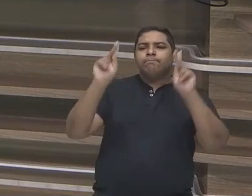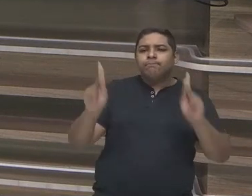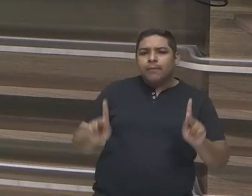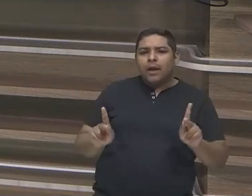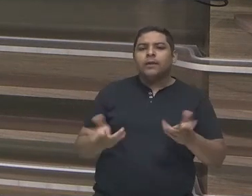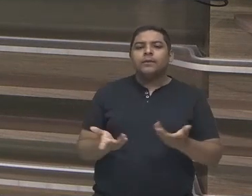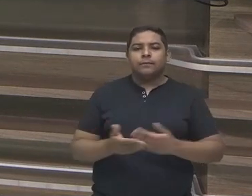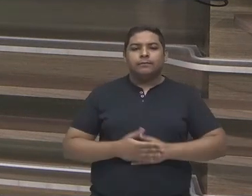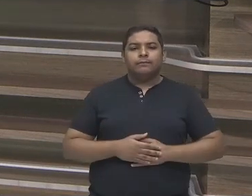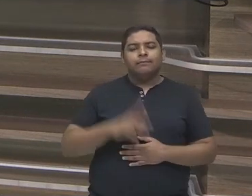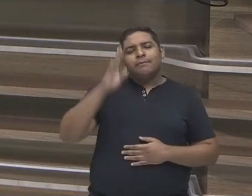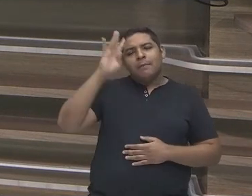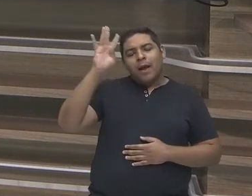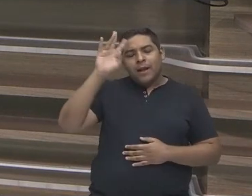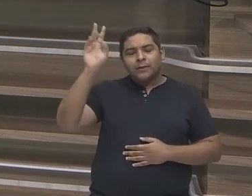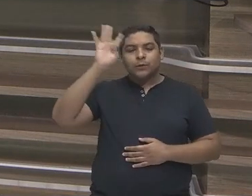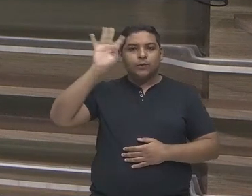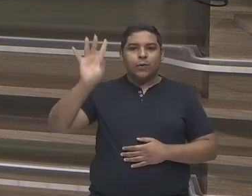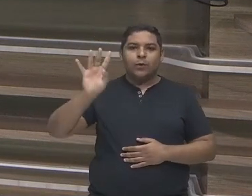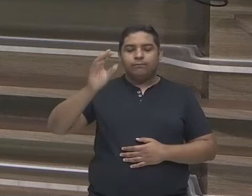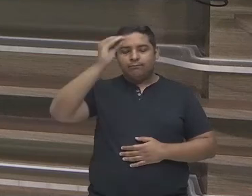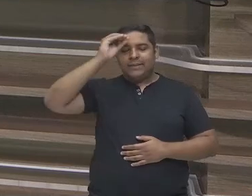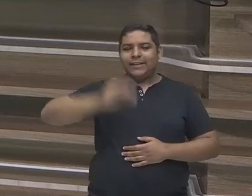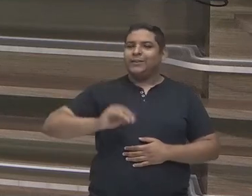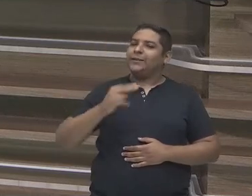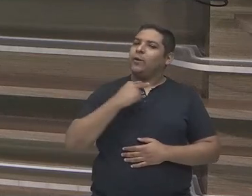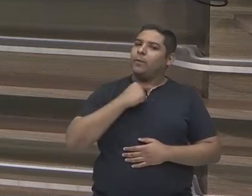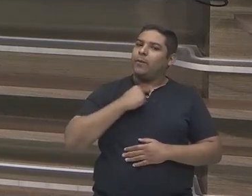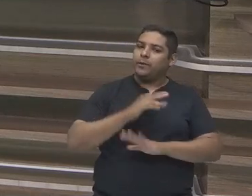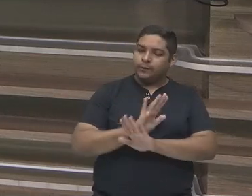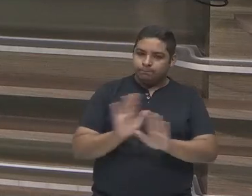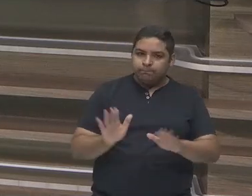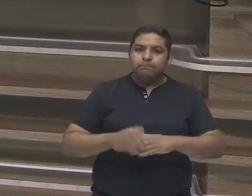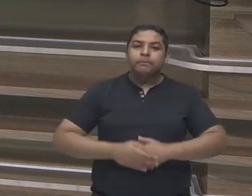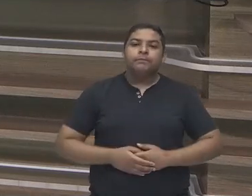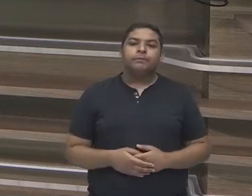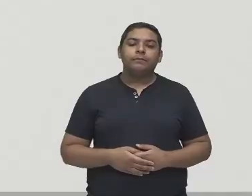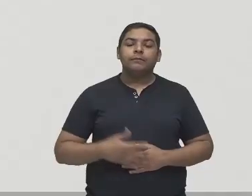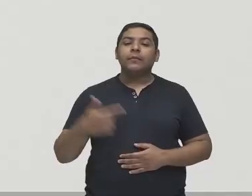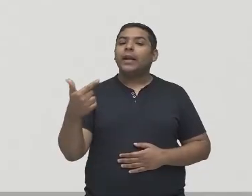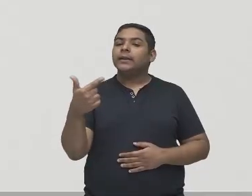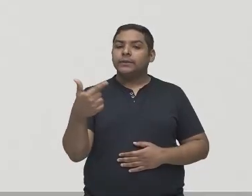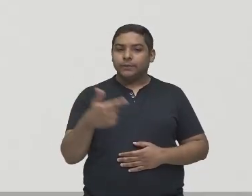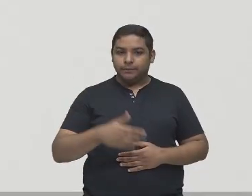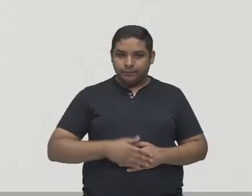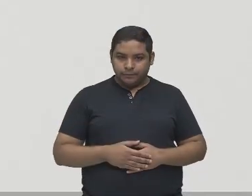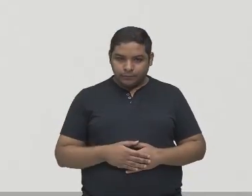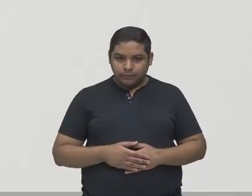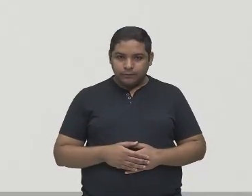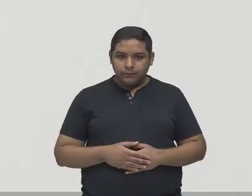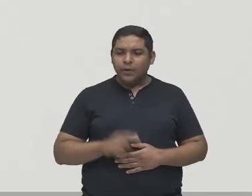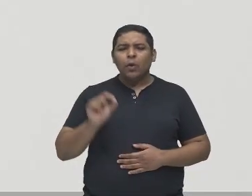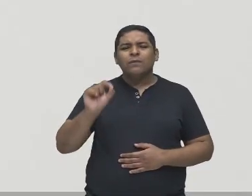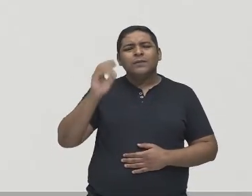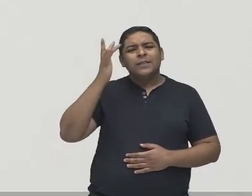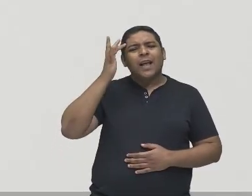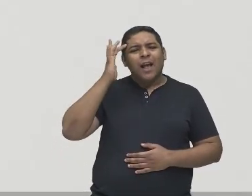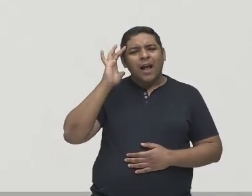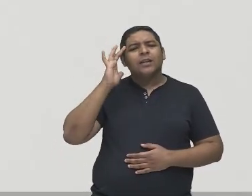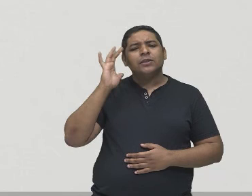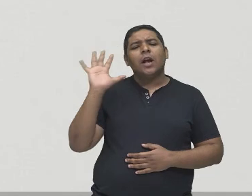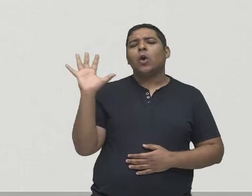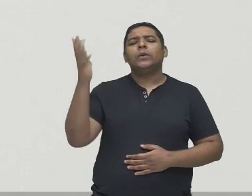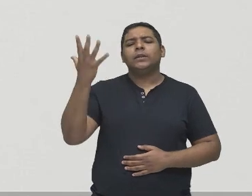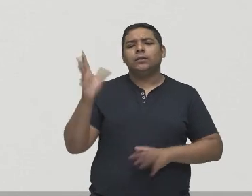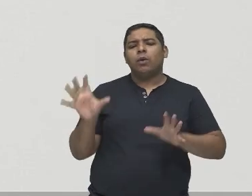certo? Parece um sonho, mas a gente não pode desistir, tudo bem? Então a segunda diz assim, o que você acha que aconteceu com a classe que pertencia ao terceiro